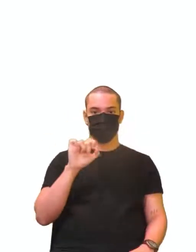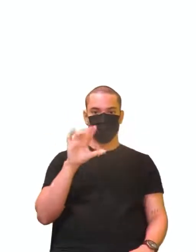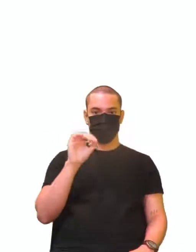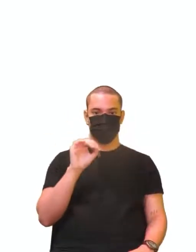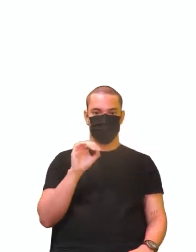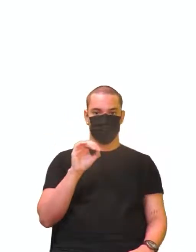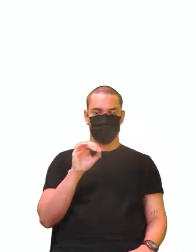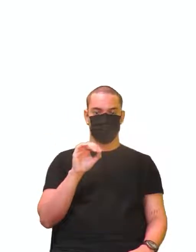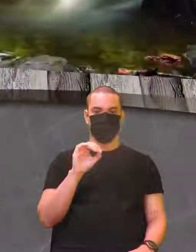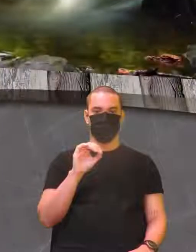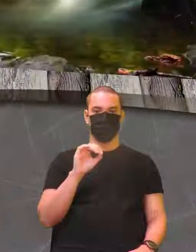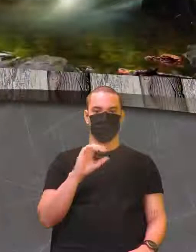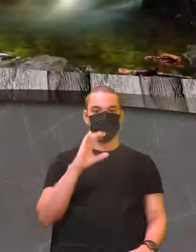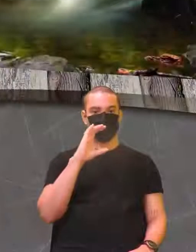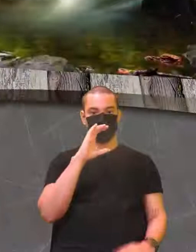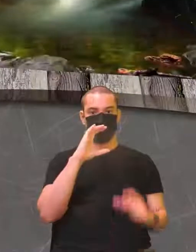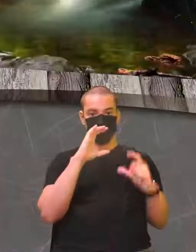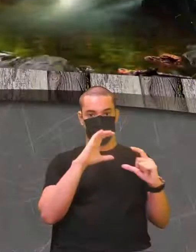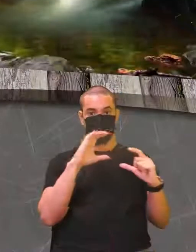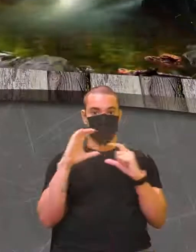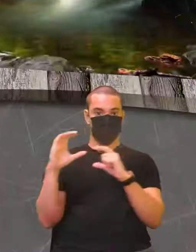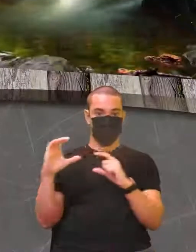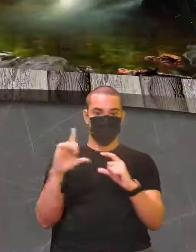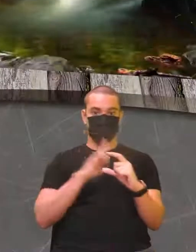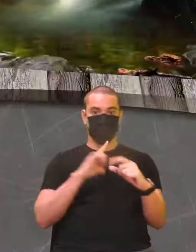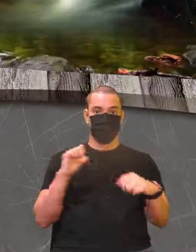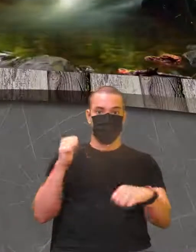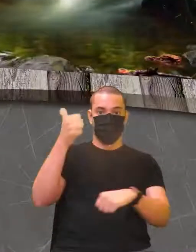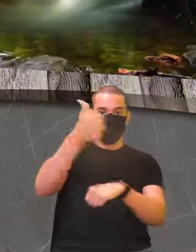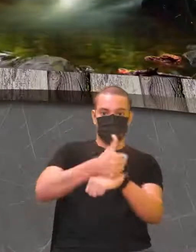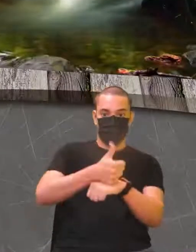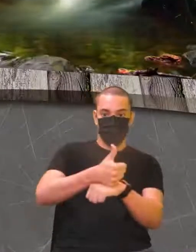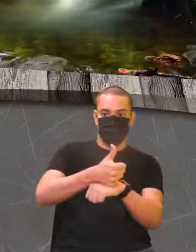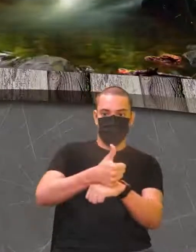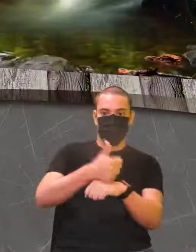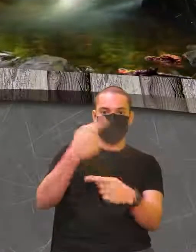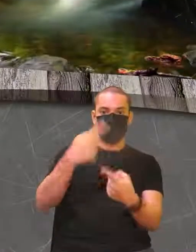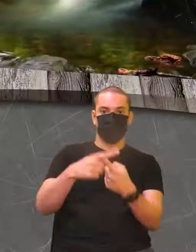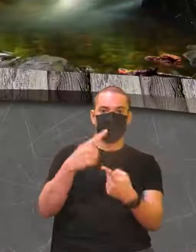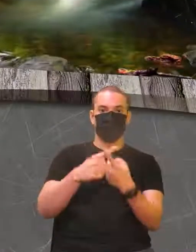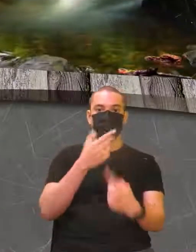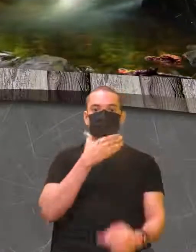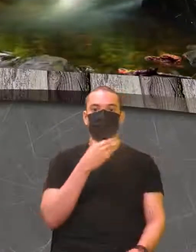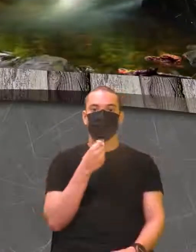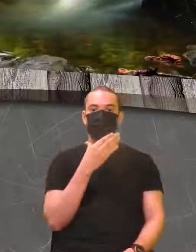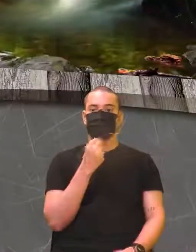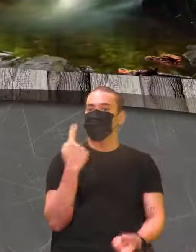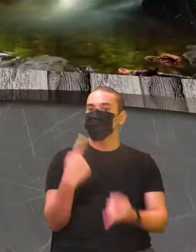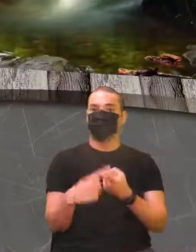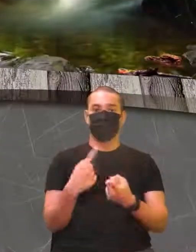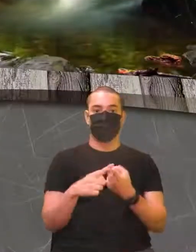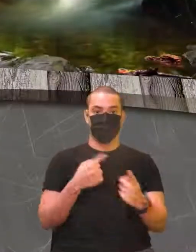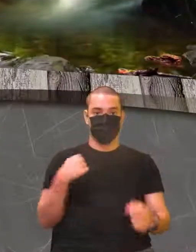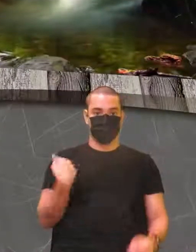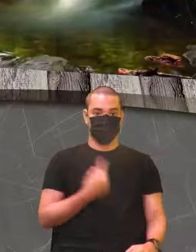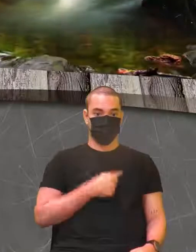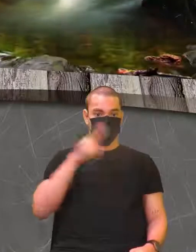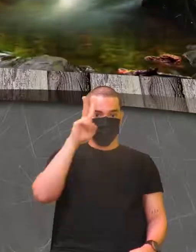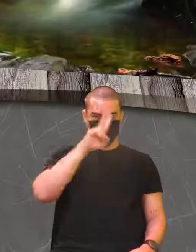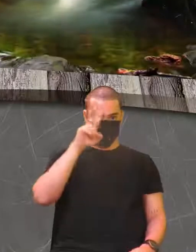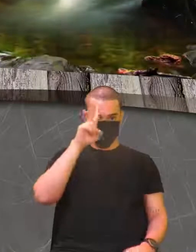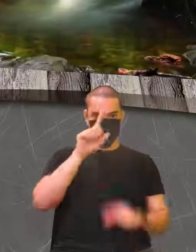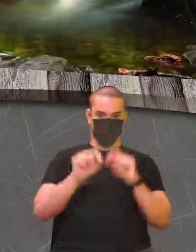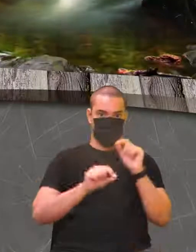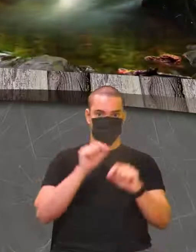então o alelo Czão está dominando aí a parada no caso do homem, tá? A gente lembra que